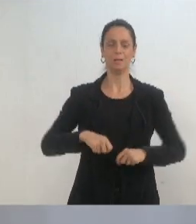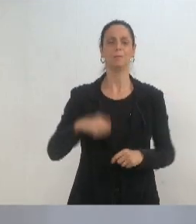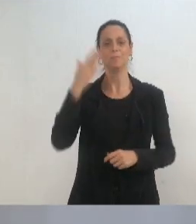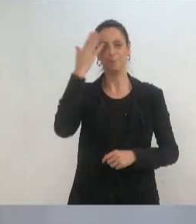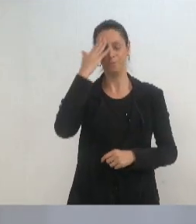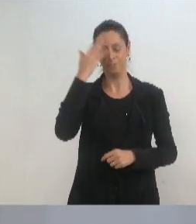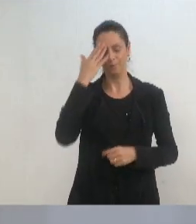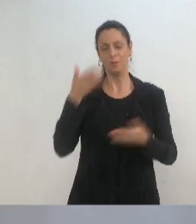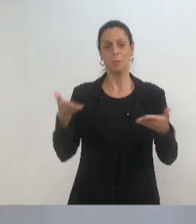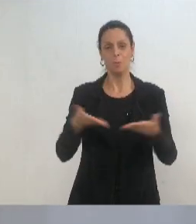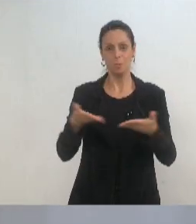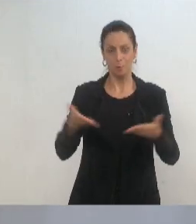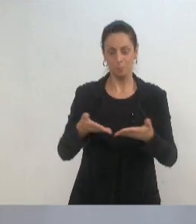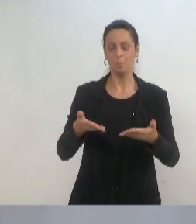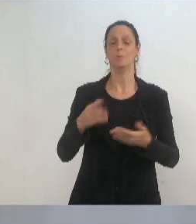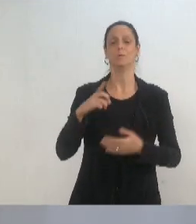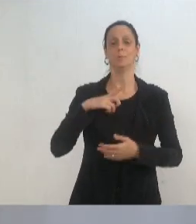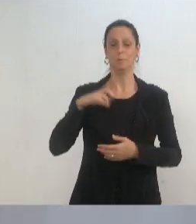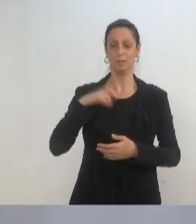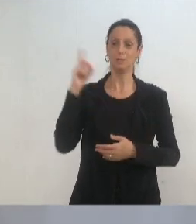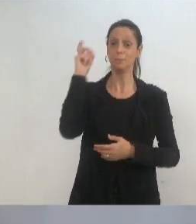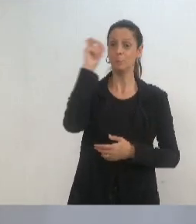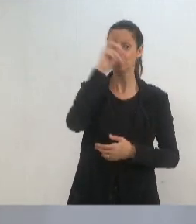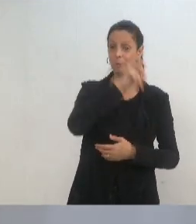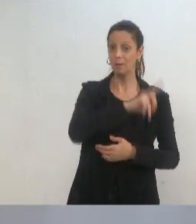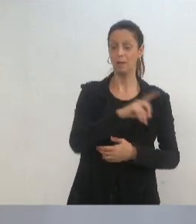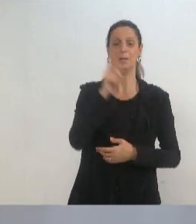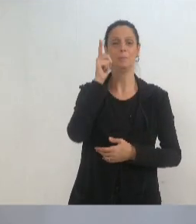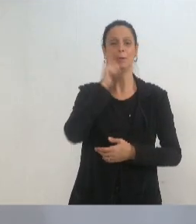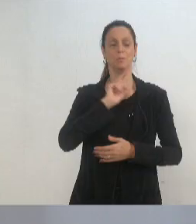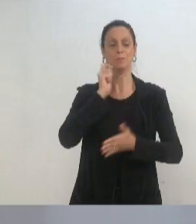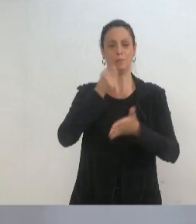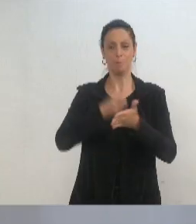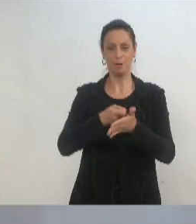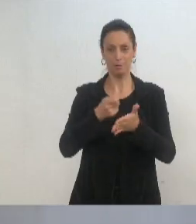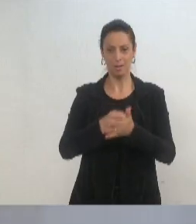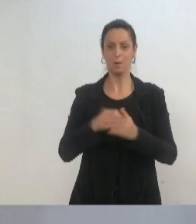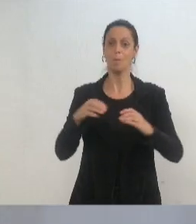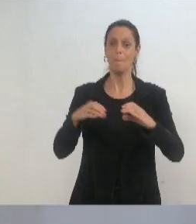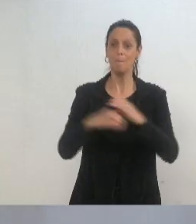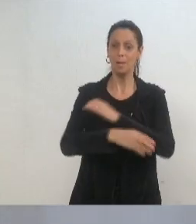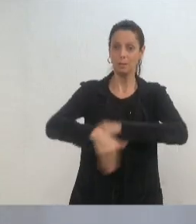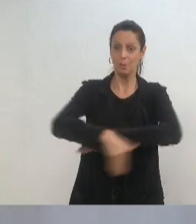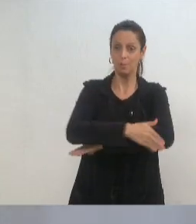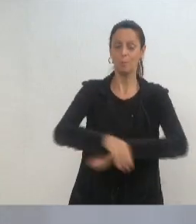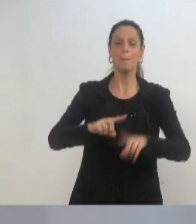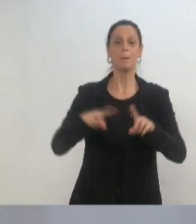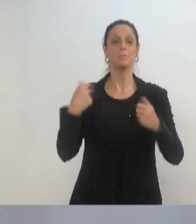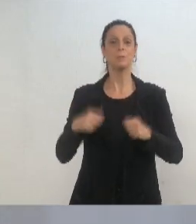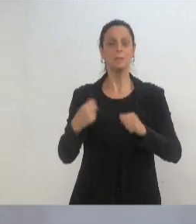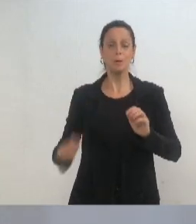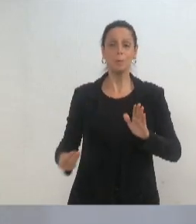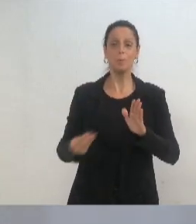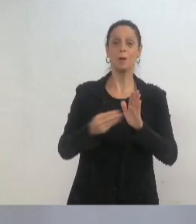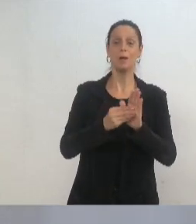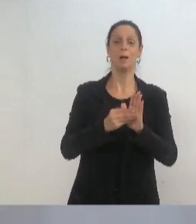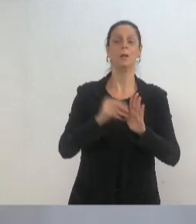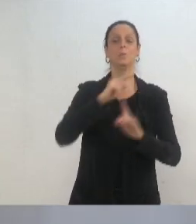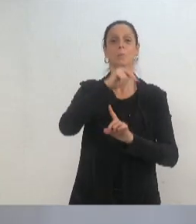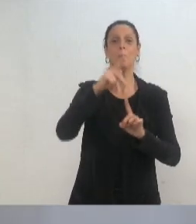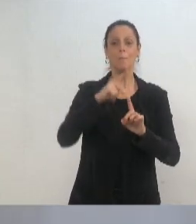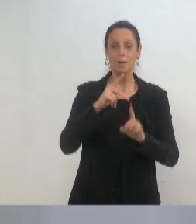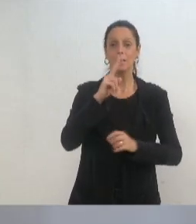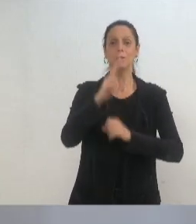está com dificuldades de caixa, não vai conseguir realizar isso no curto prazo, mas ela tem que colocar isso no plano plurianual. Tem que ter esse compromisso